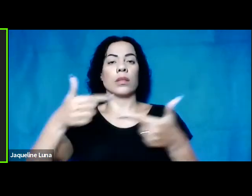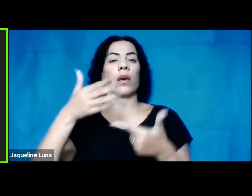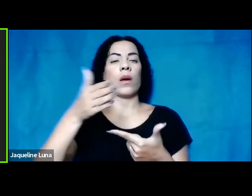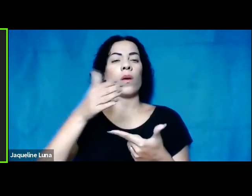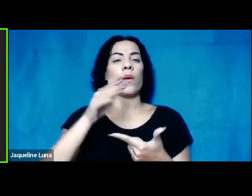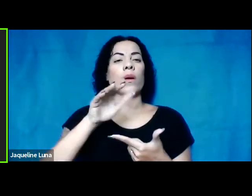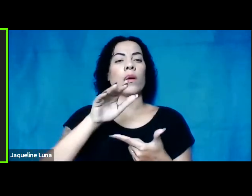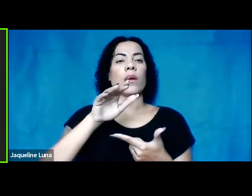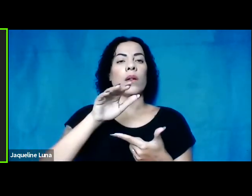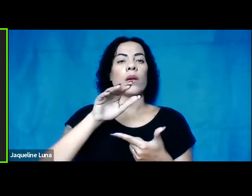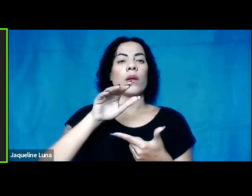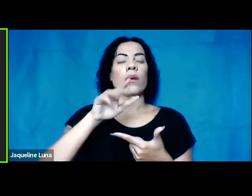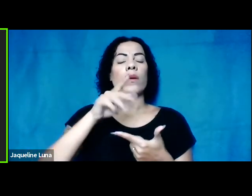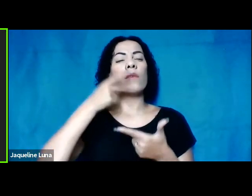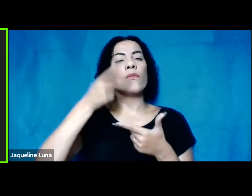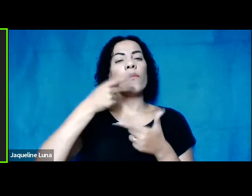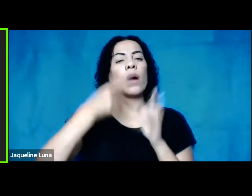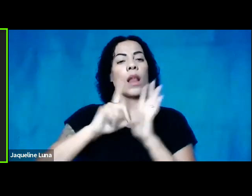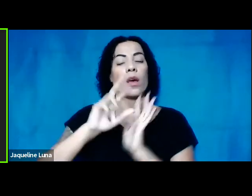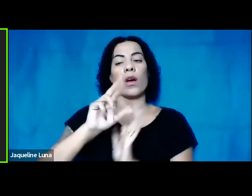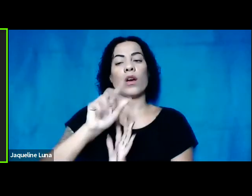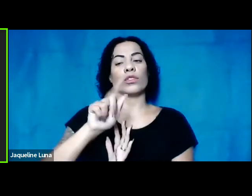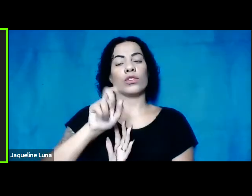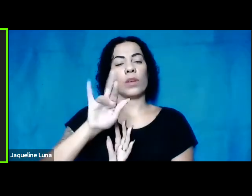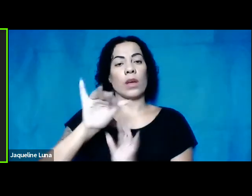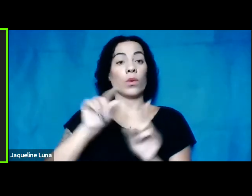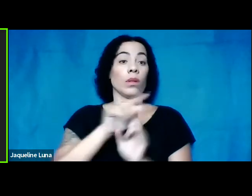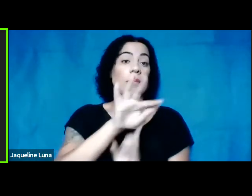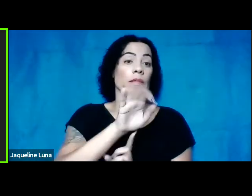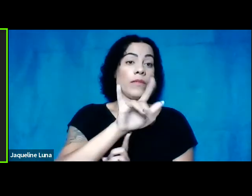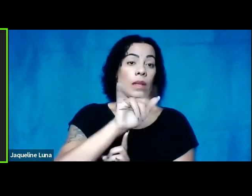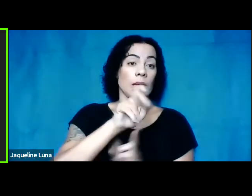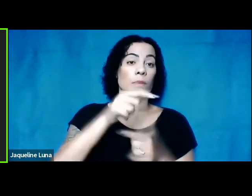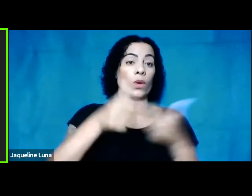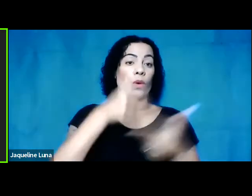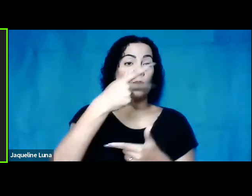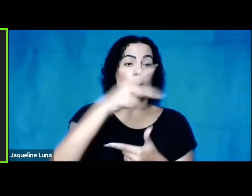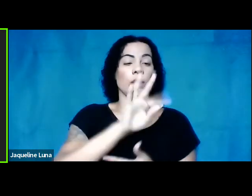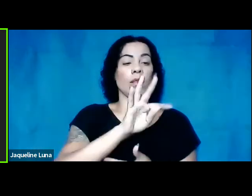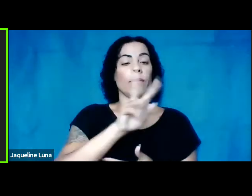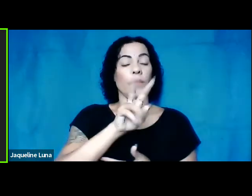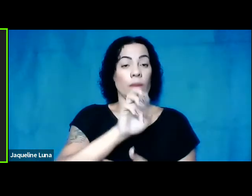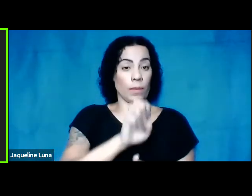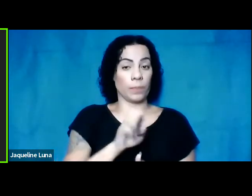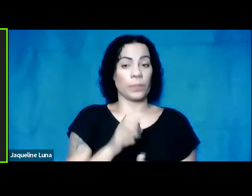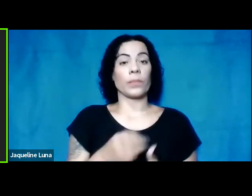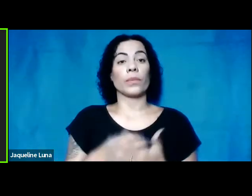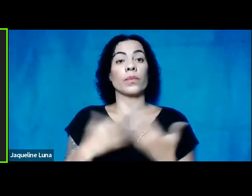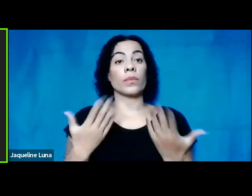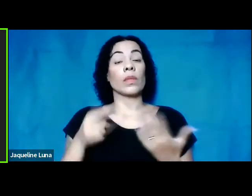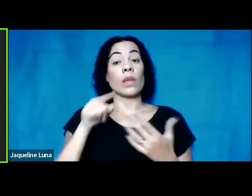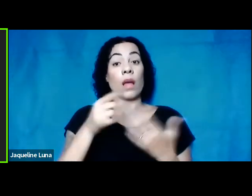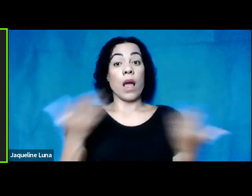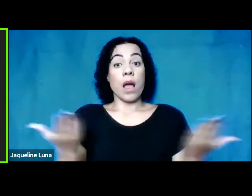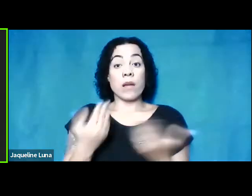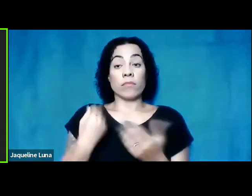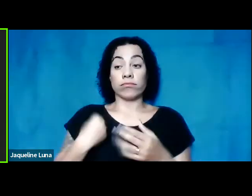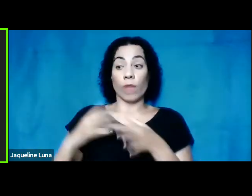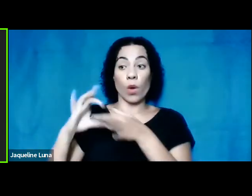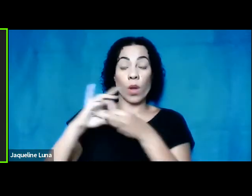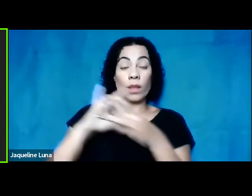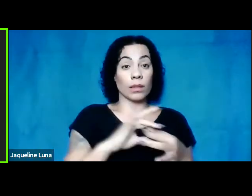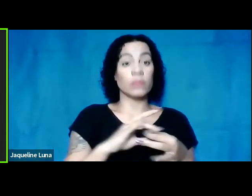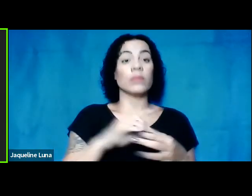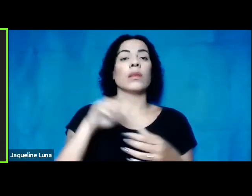do Rogério, assim como do Felipe no trabalho deles na TVE, né? E esse atual contexto que a gente vive também só